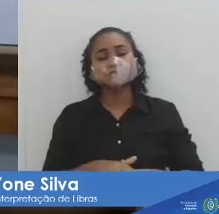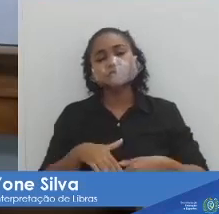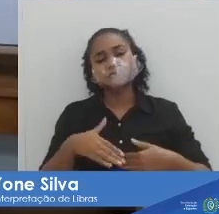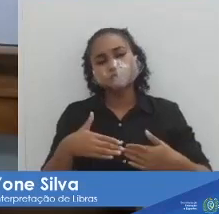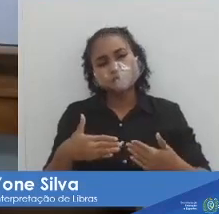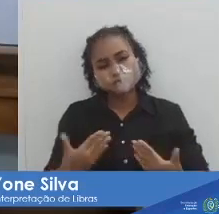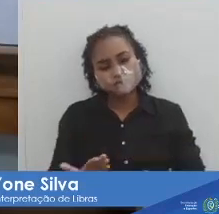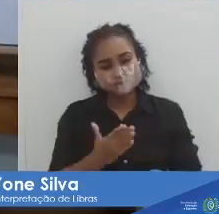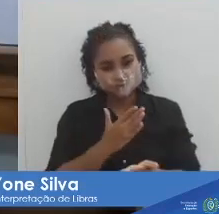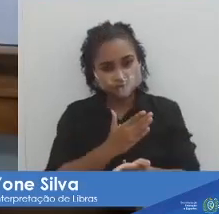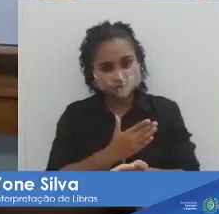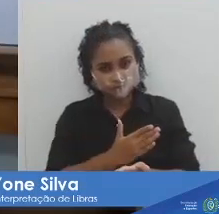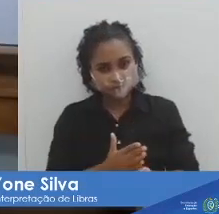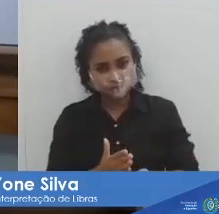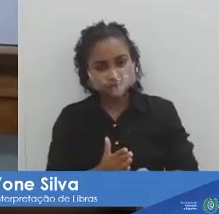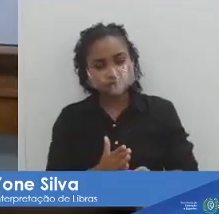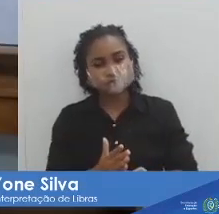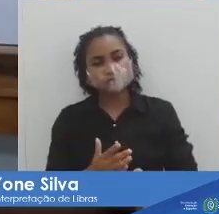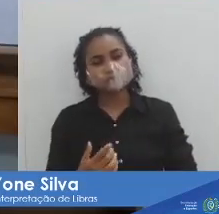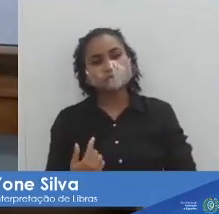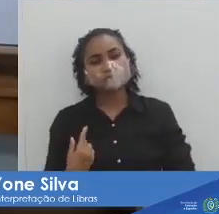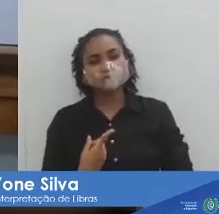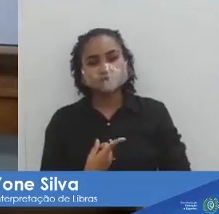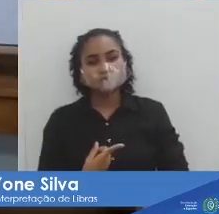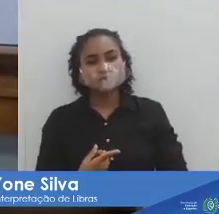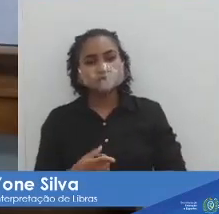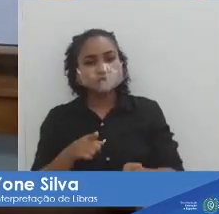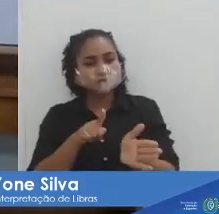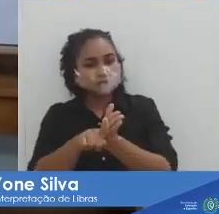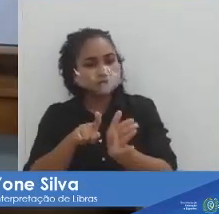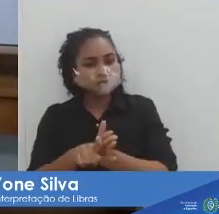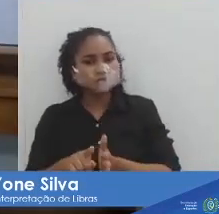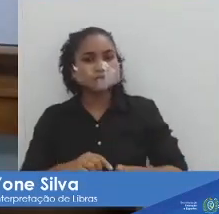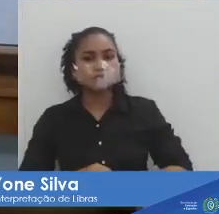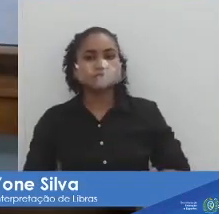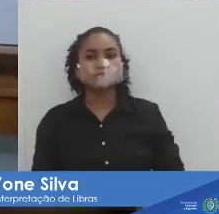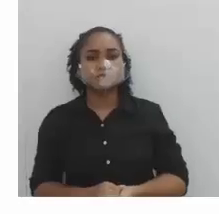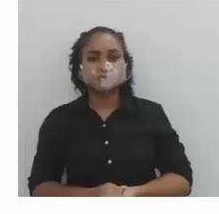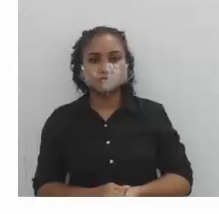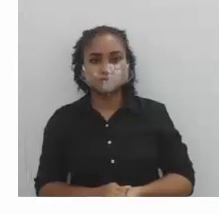Então, para iniciar, vamos fazer umas perguntinhas.